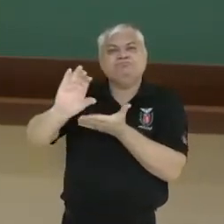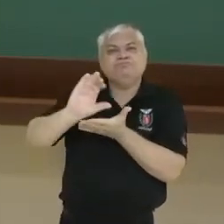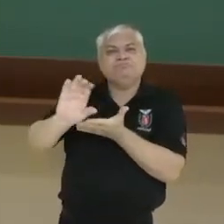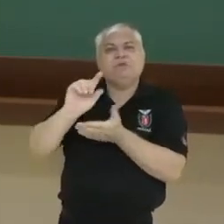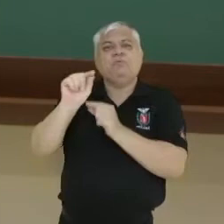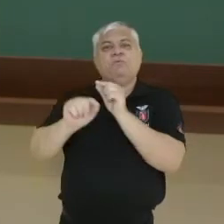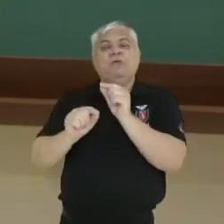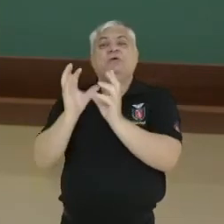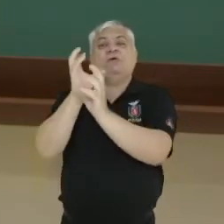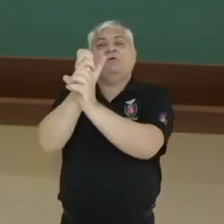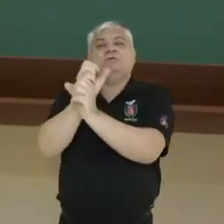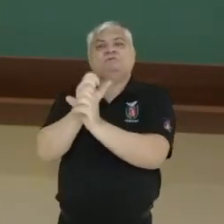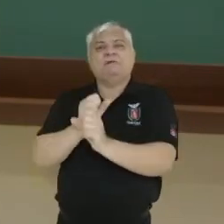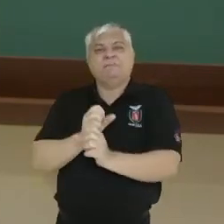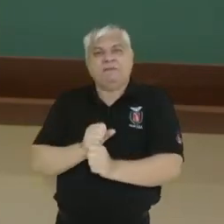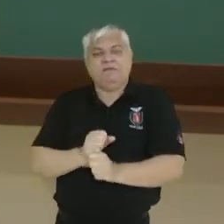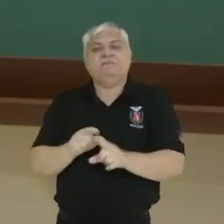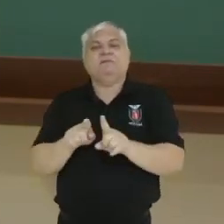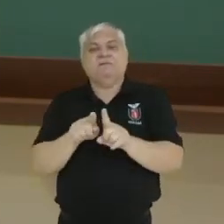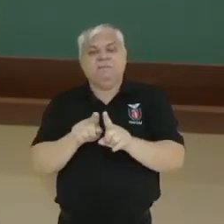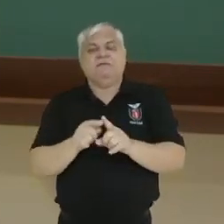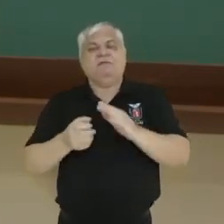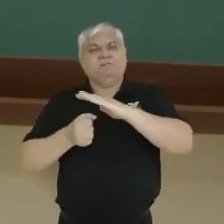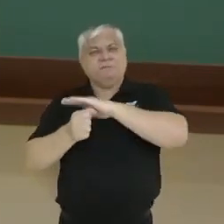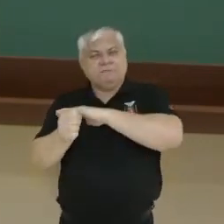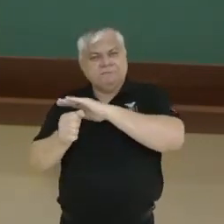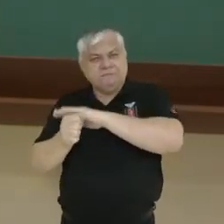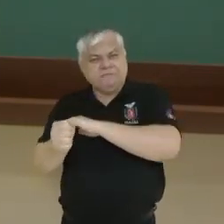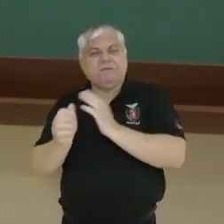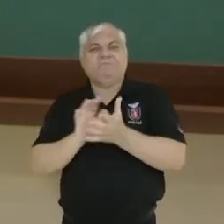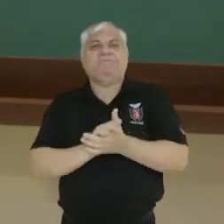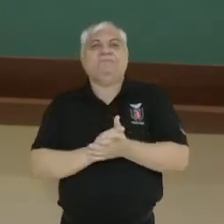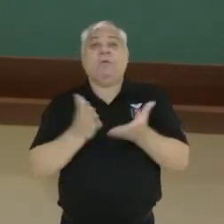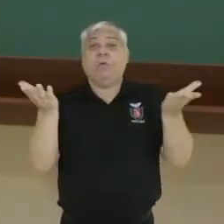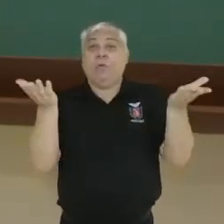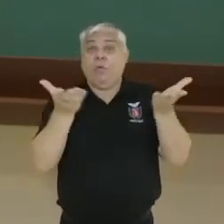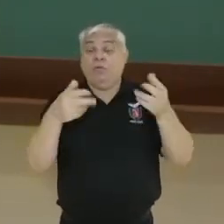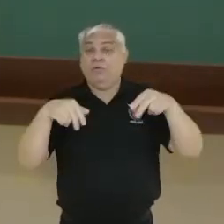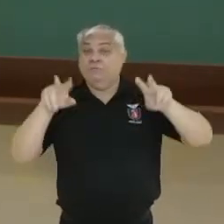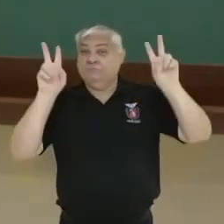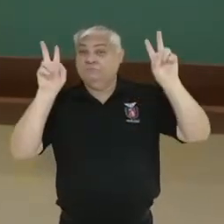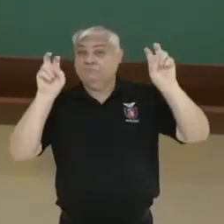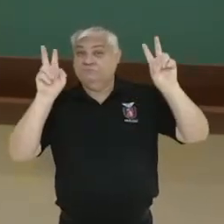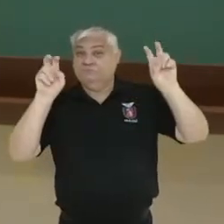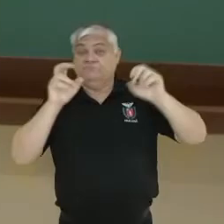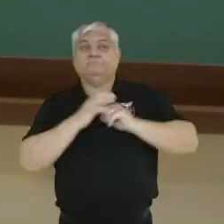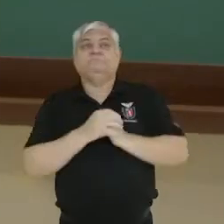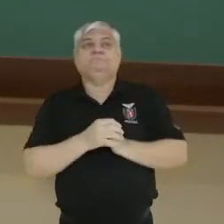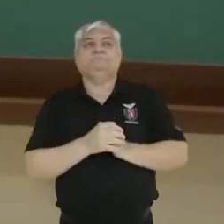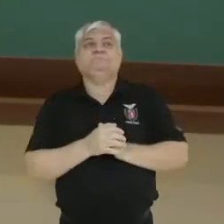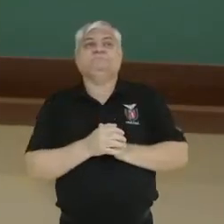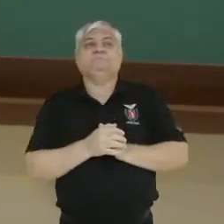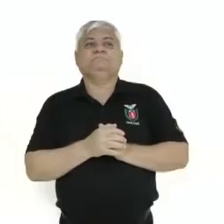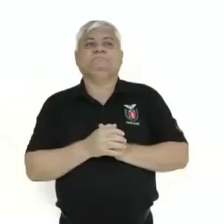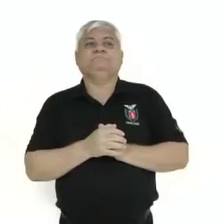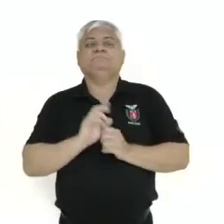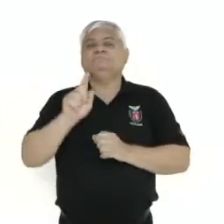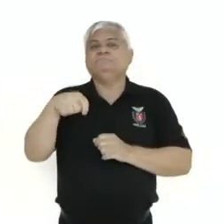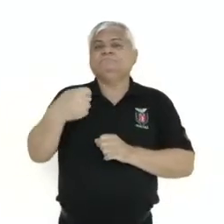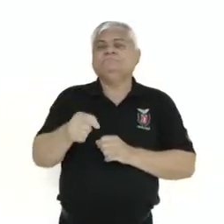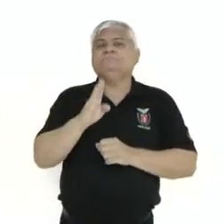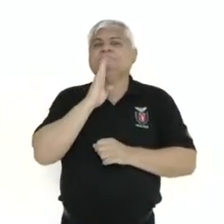do orçamento e investimento. Então, no vídeo de hoje, a gente vai conversar sobre conhecer